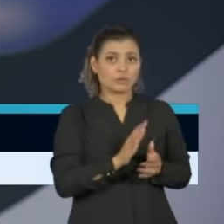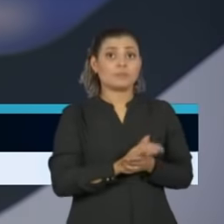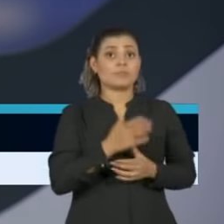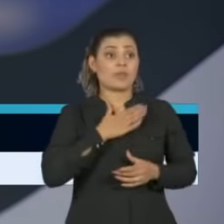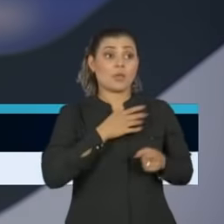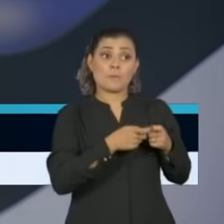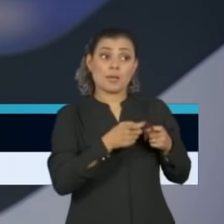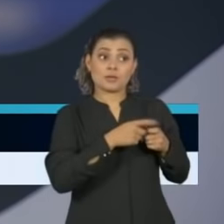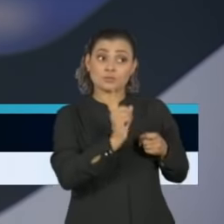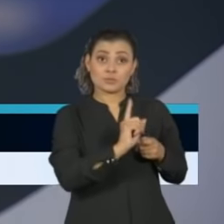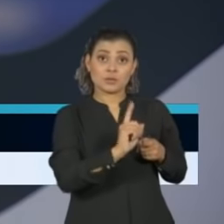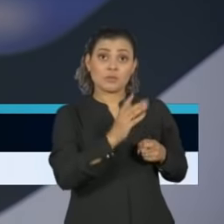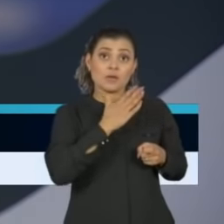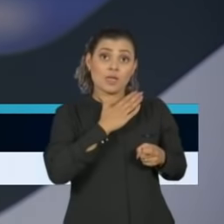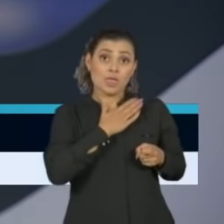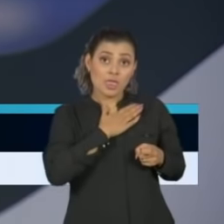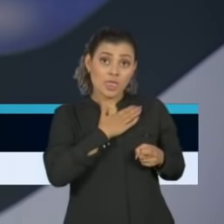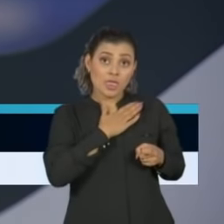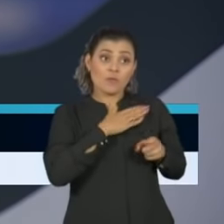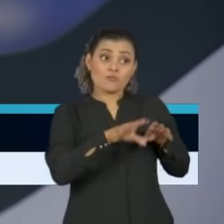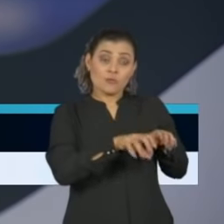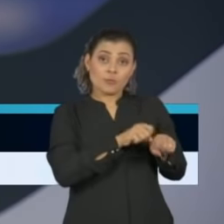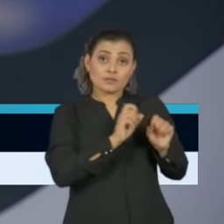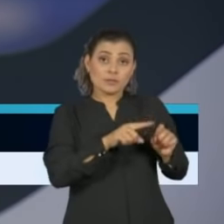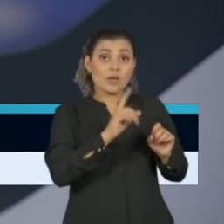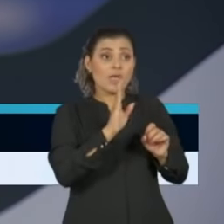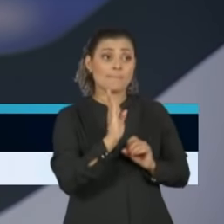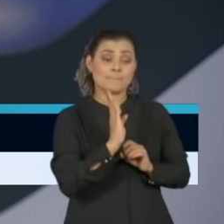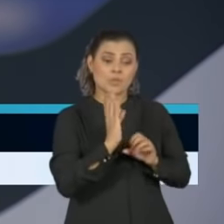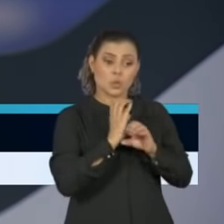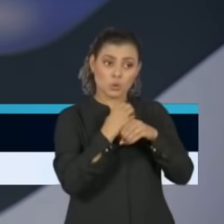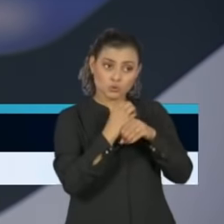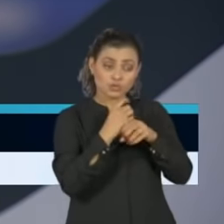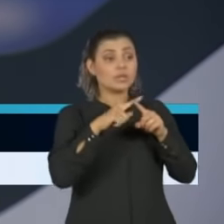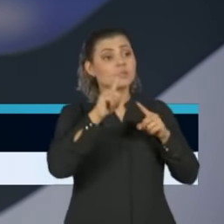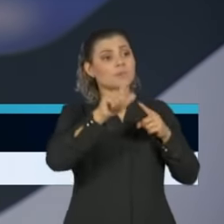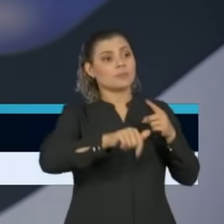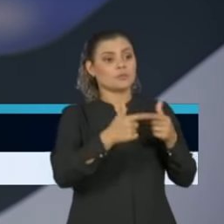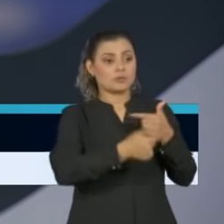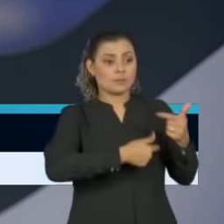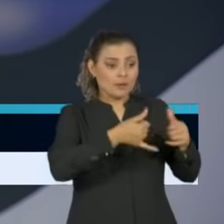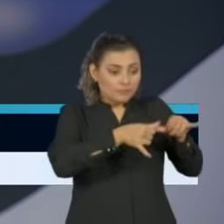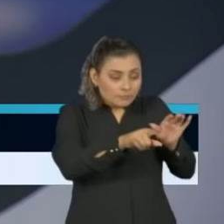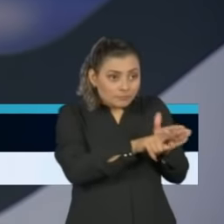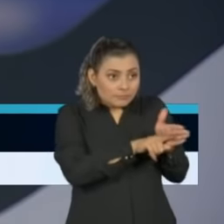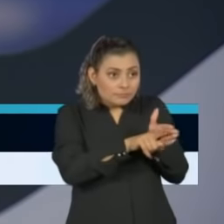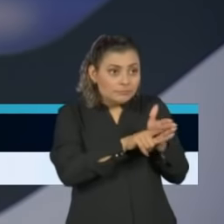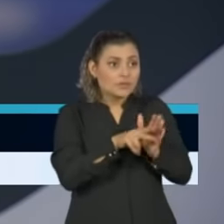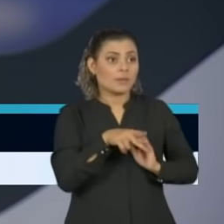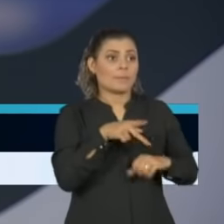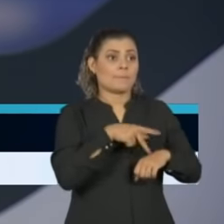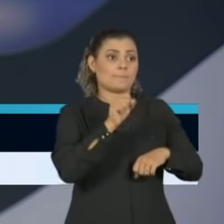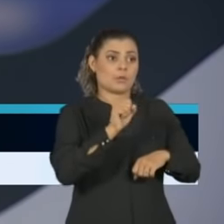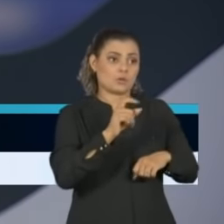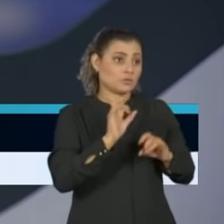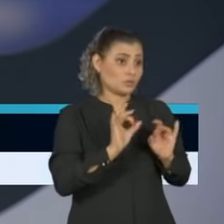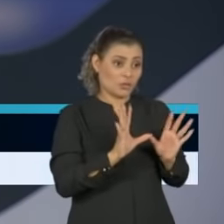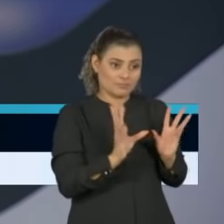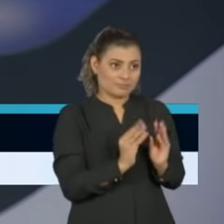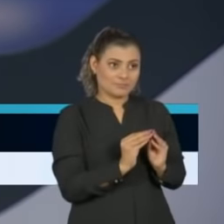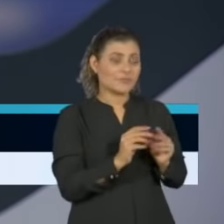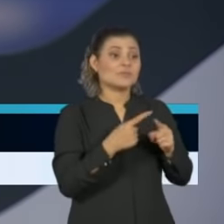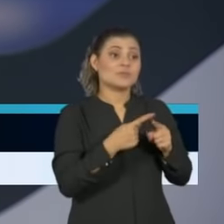Eu não sou médico. Eu, na verdade, sou minha formação em biologia e depois eu trabalhei com virologia na minha pós-graduação. Só para